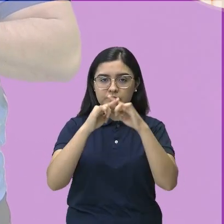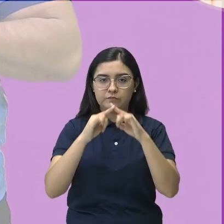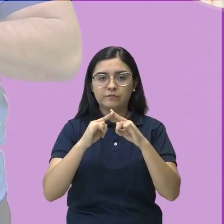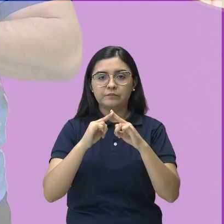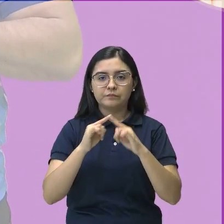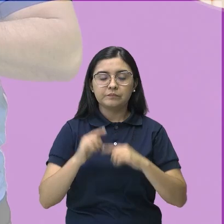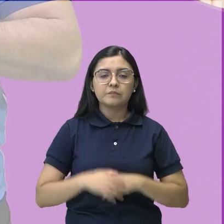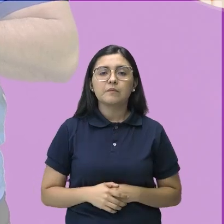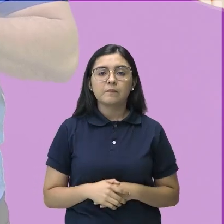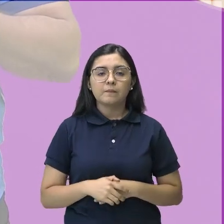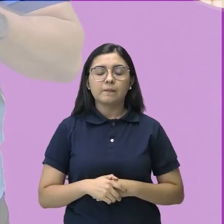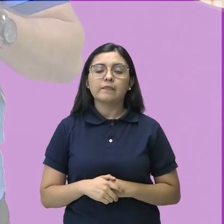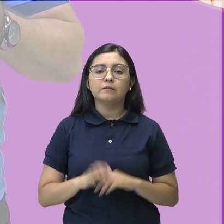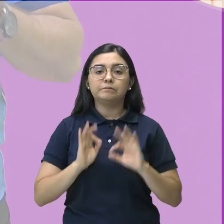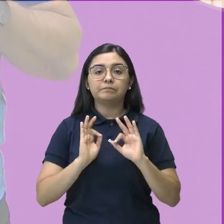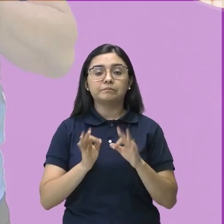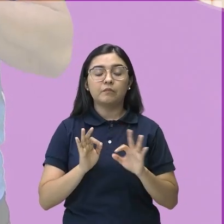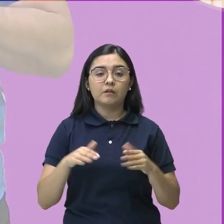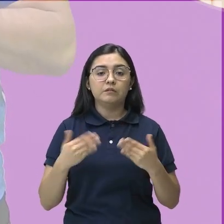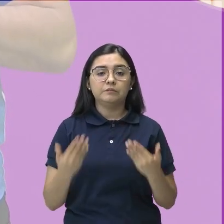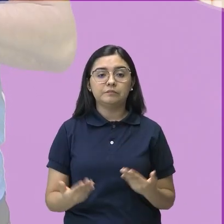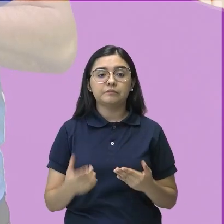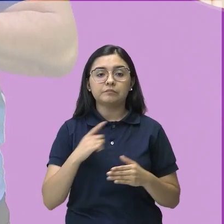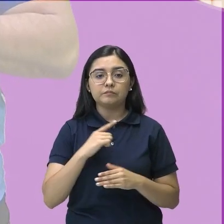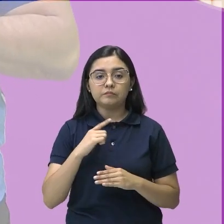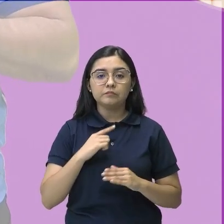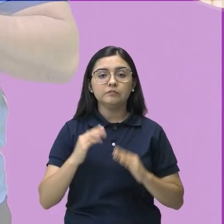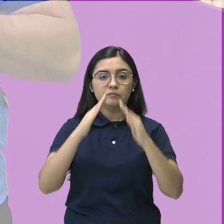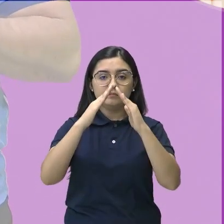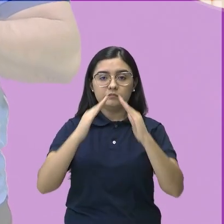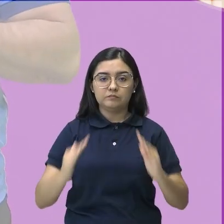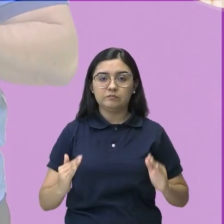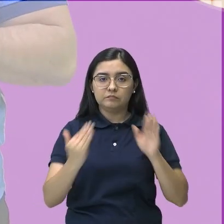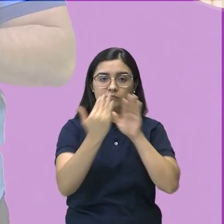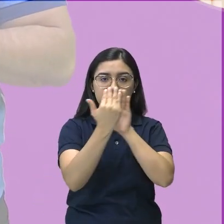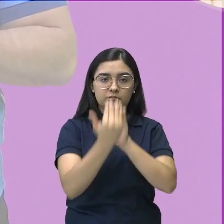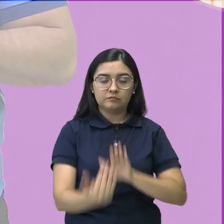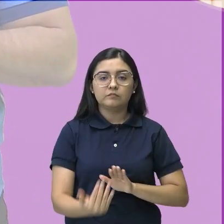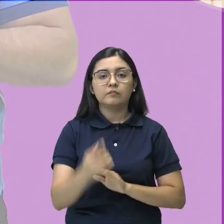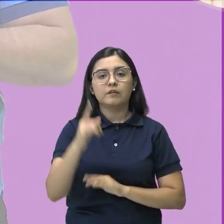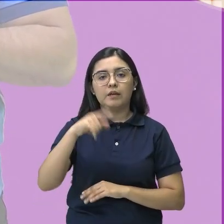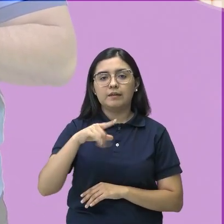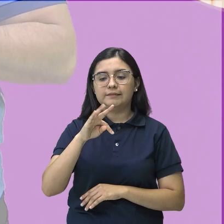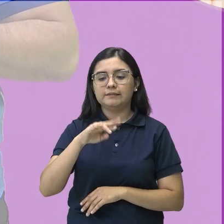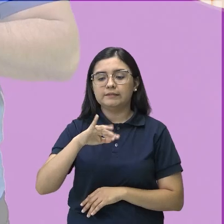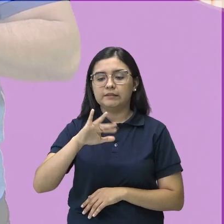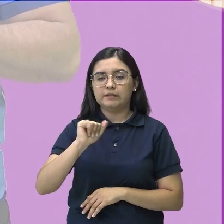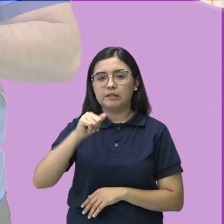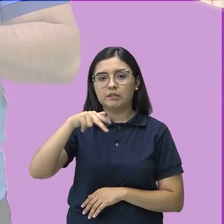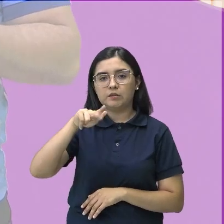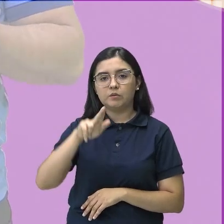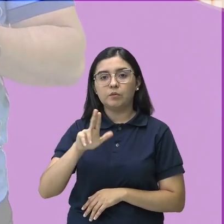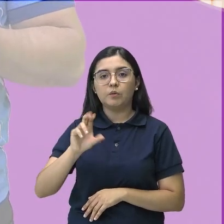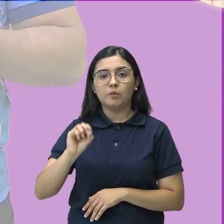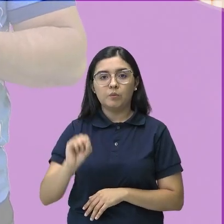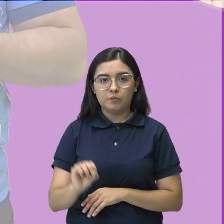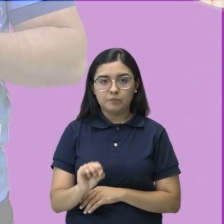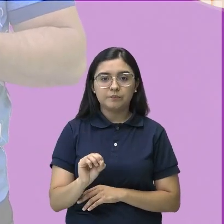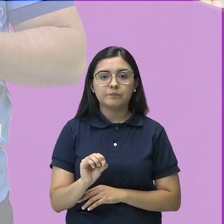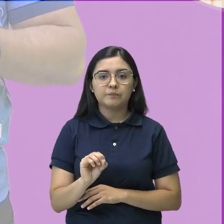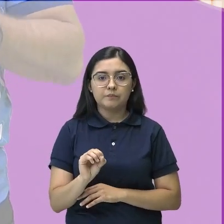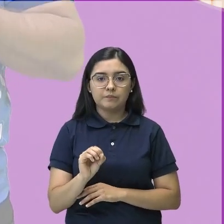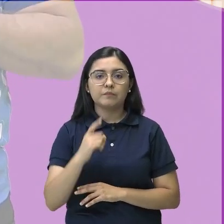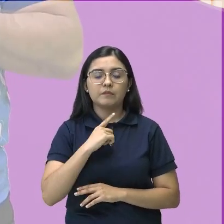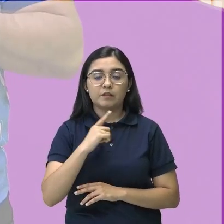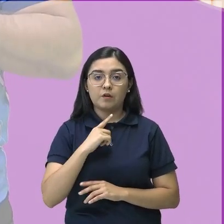dela, tá? E aí as suas faces laterais serão triângulos, ok? Que é juntando